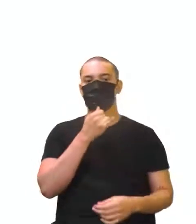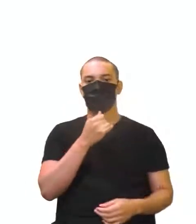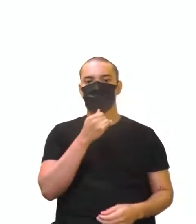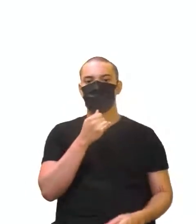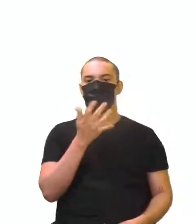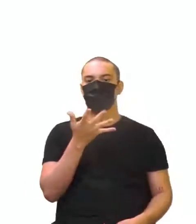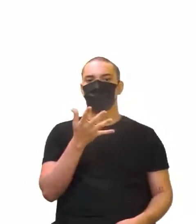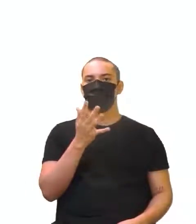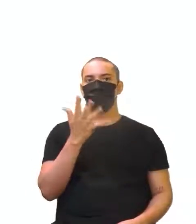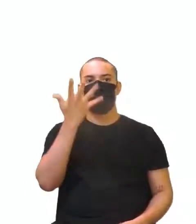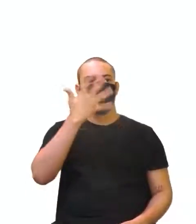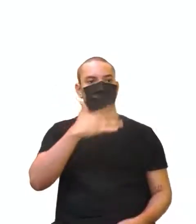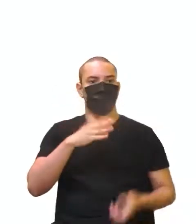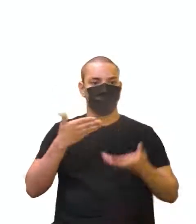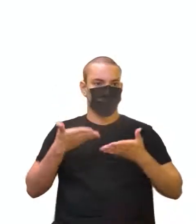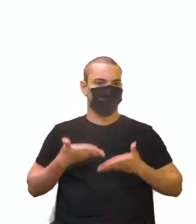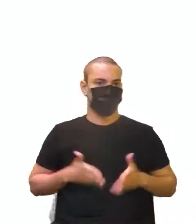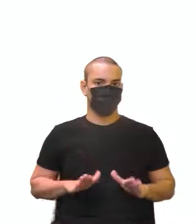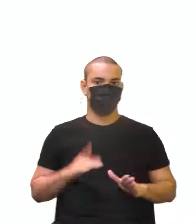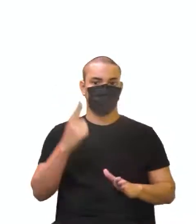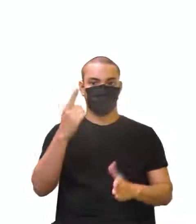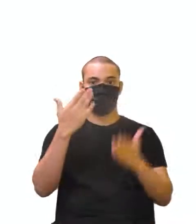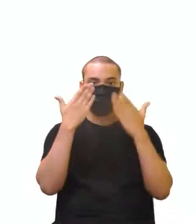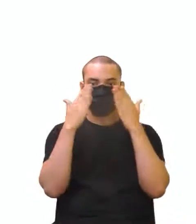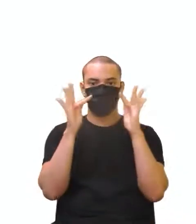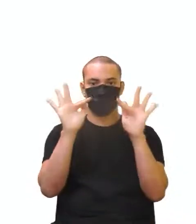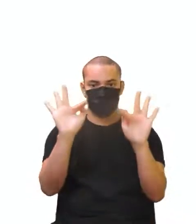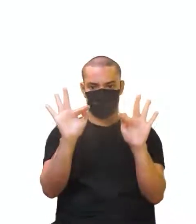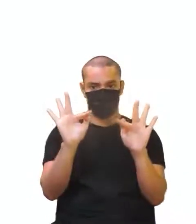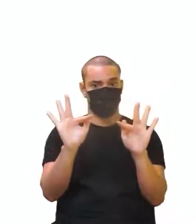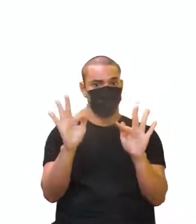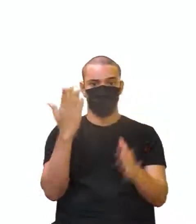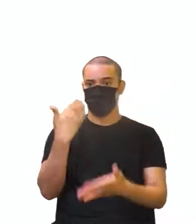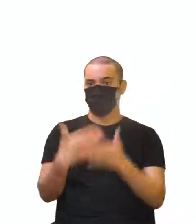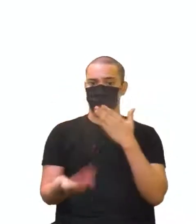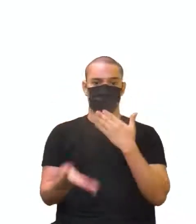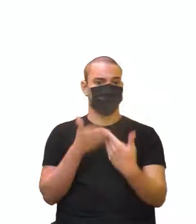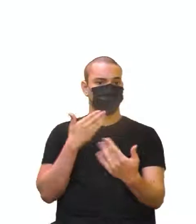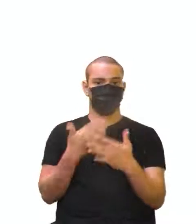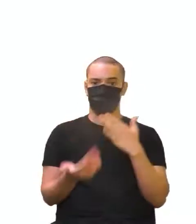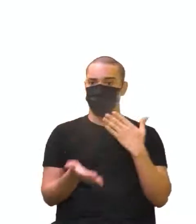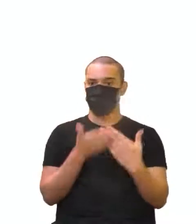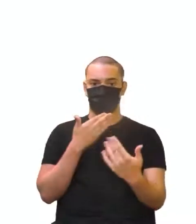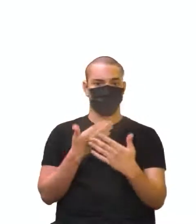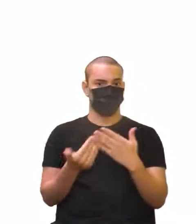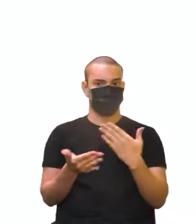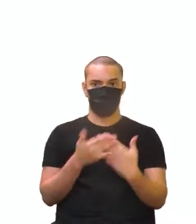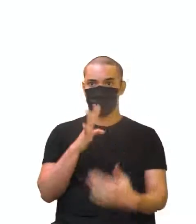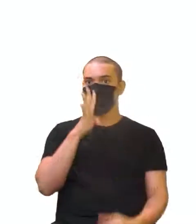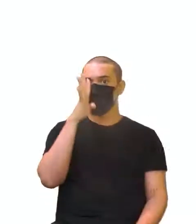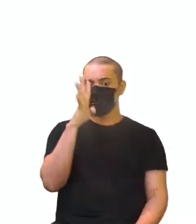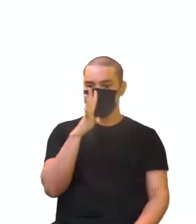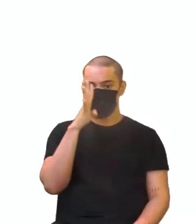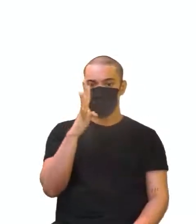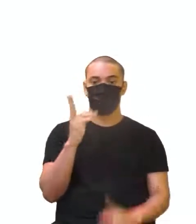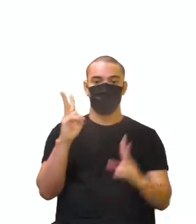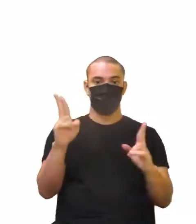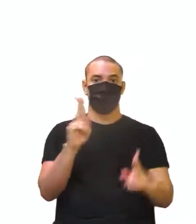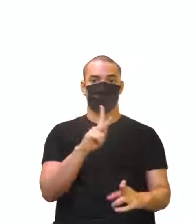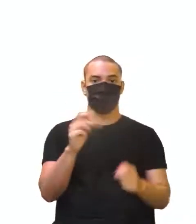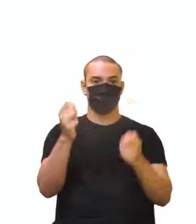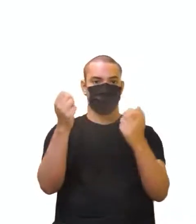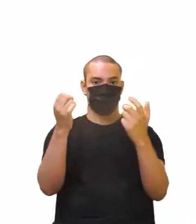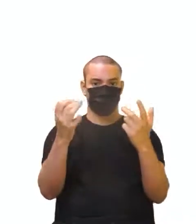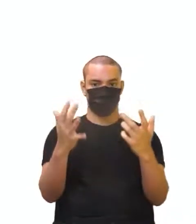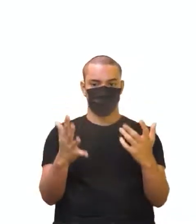criança com um determinado fenótipo é um evento independente. Aí, como o professor Silvinho falou no início da aula,